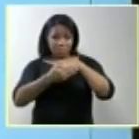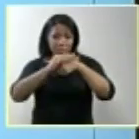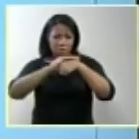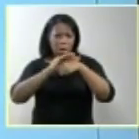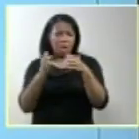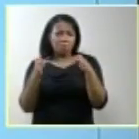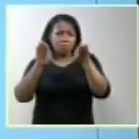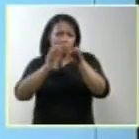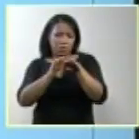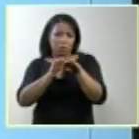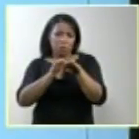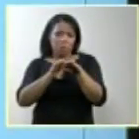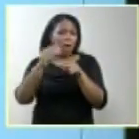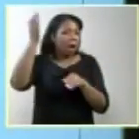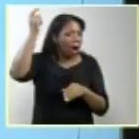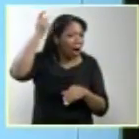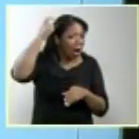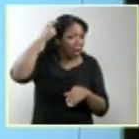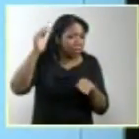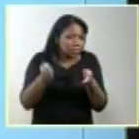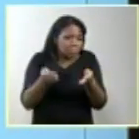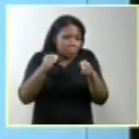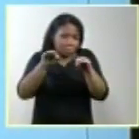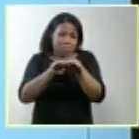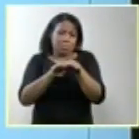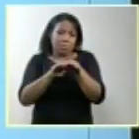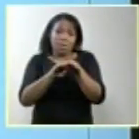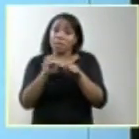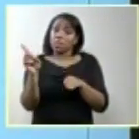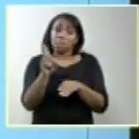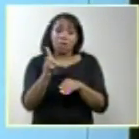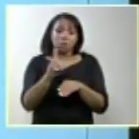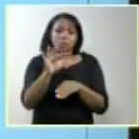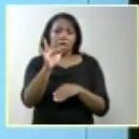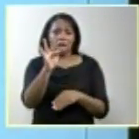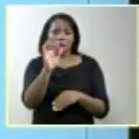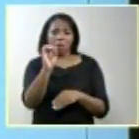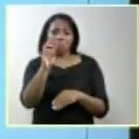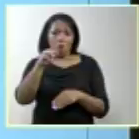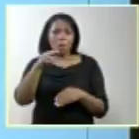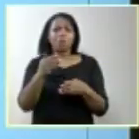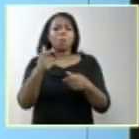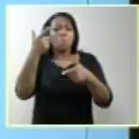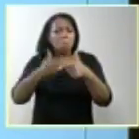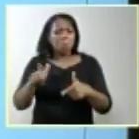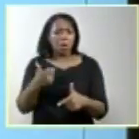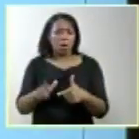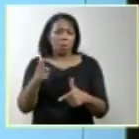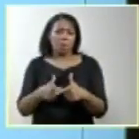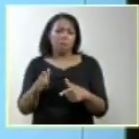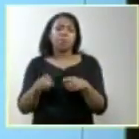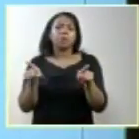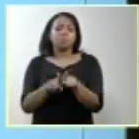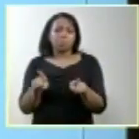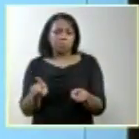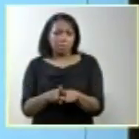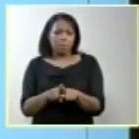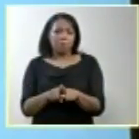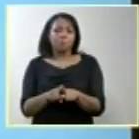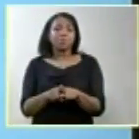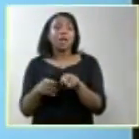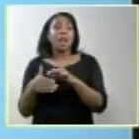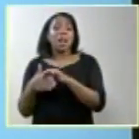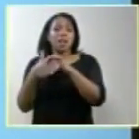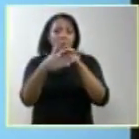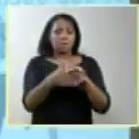fechada cobrindo o cérebro e que não se forma, há um defeito de fechamento do tubo neural dessa região 2, levando